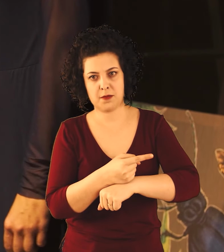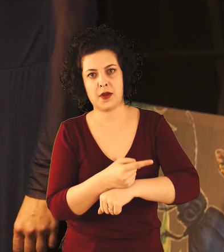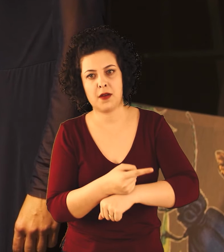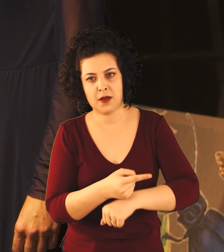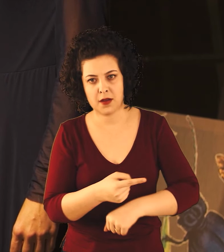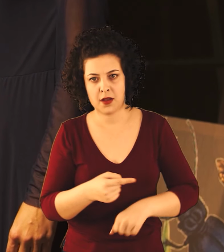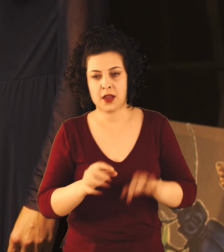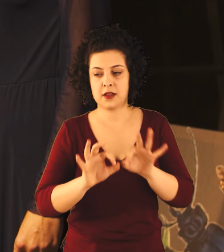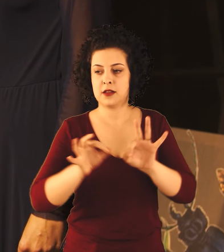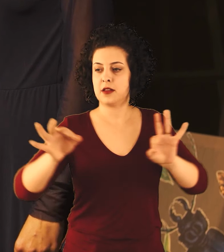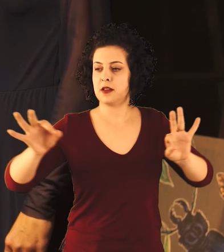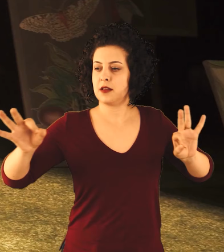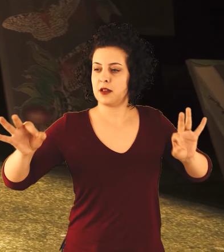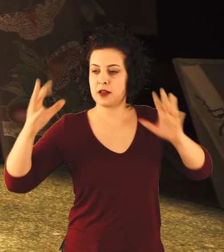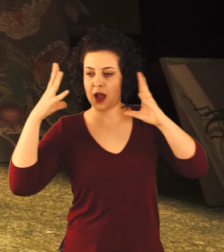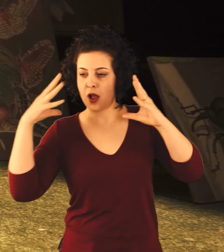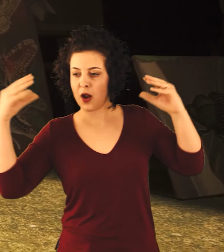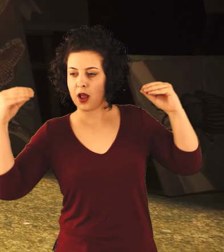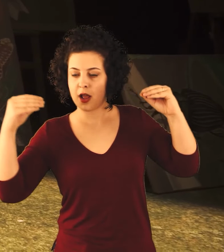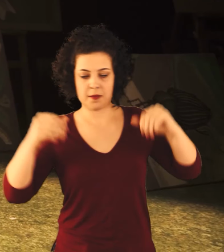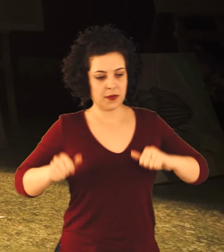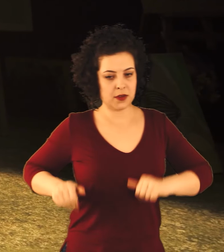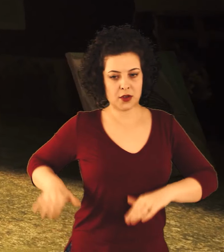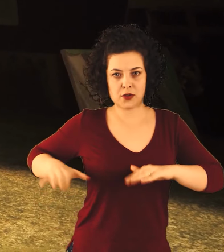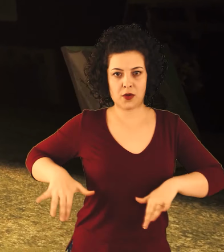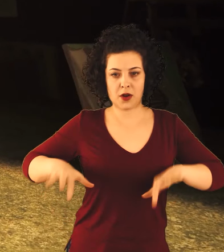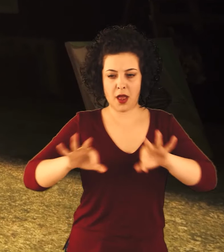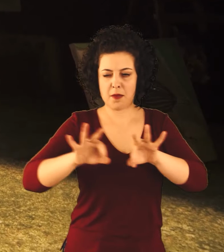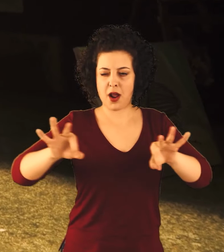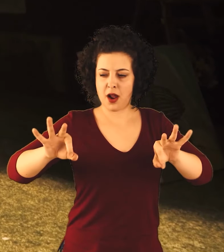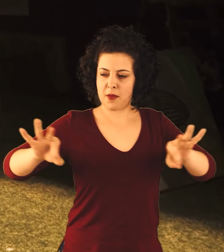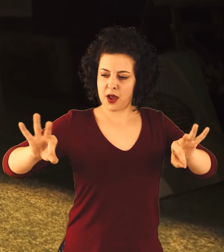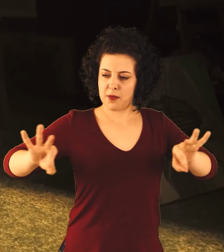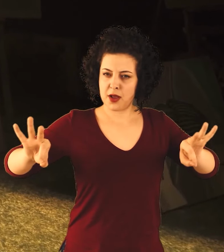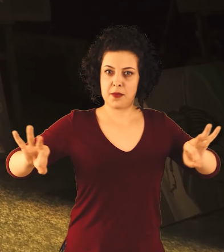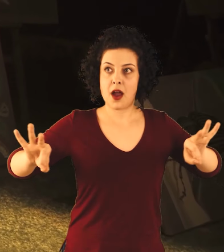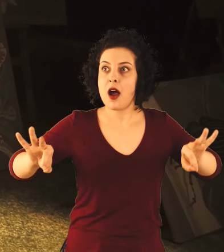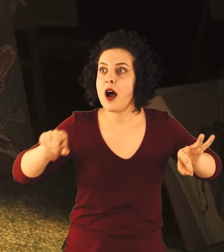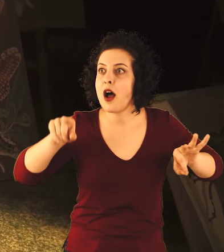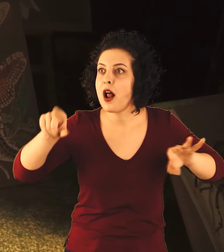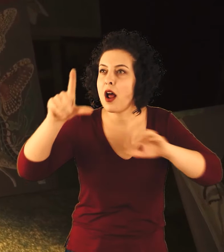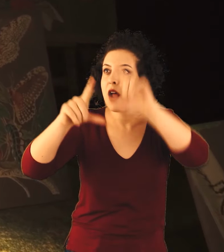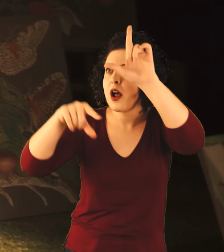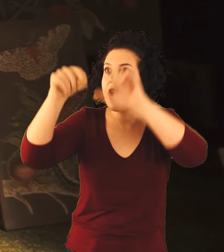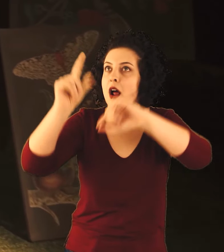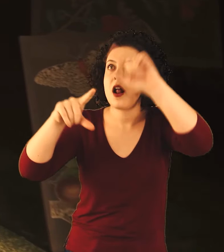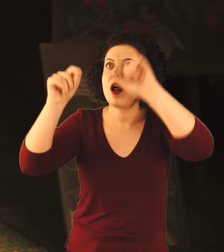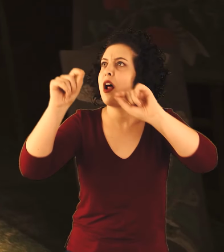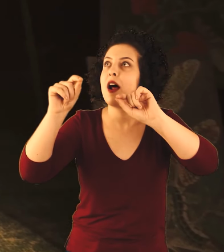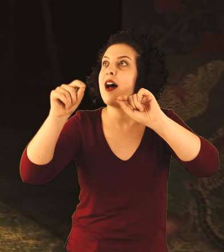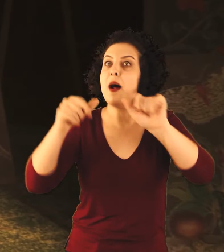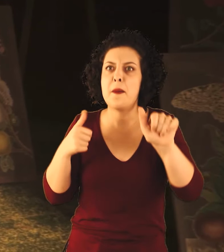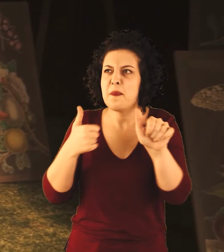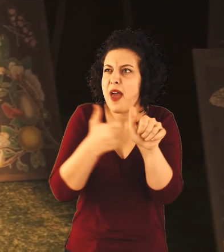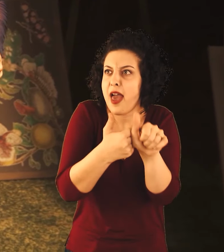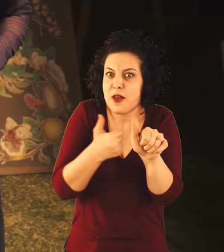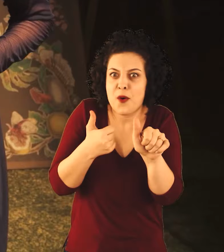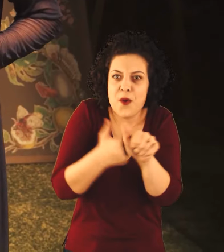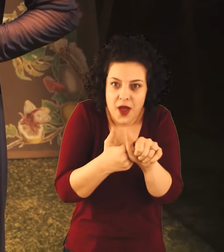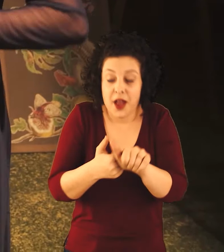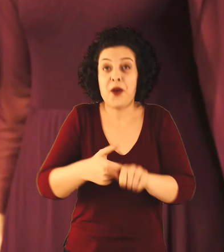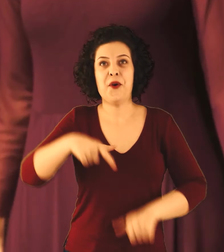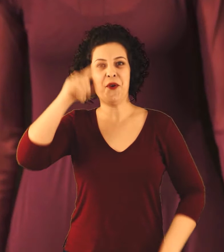Eu sou a distância entre a Holanda e o Suriname. Doroteia, veja! O Cruzeiro do Sul desponta no céu significa que estamos